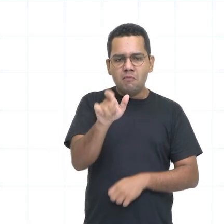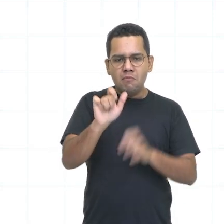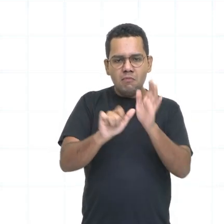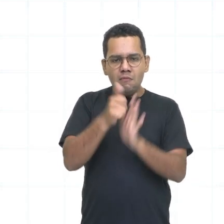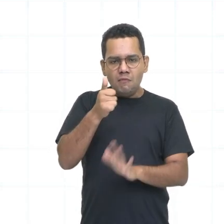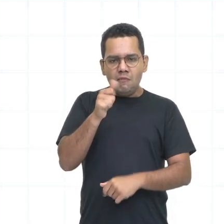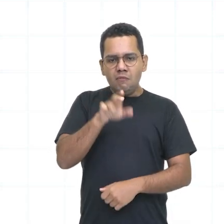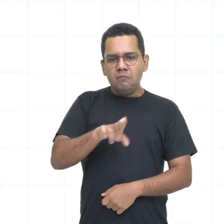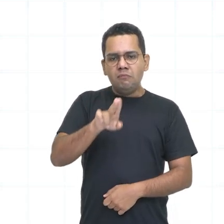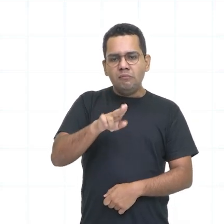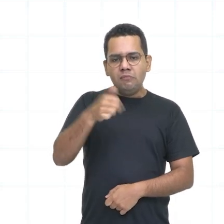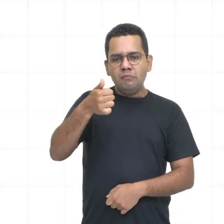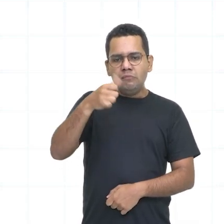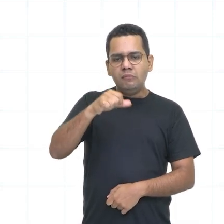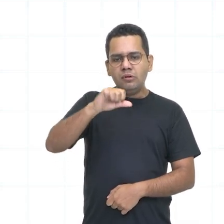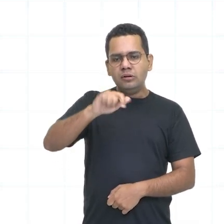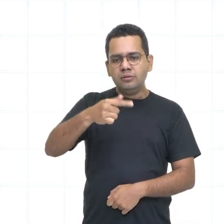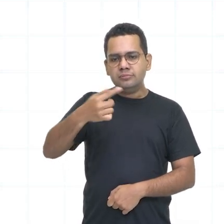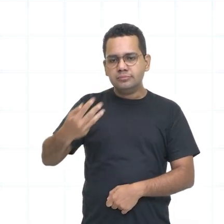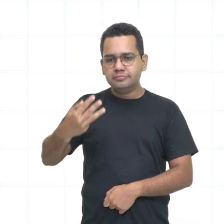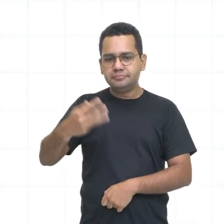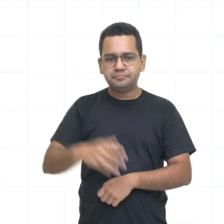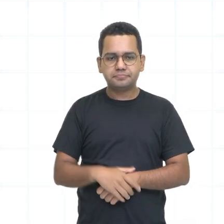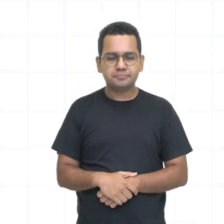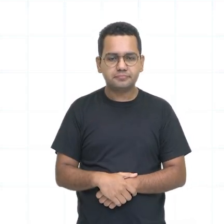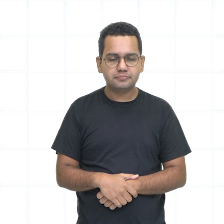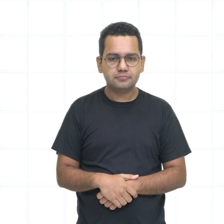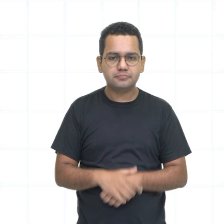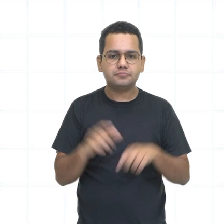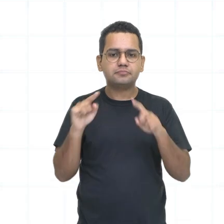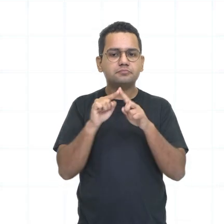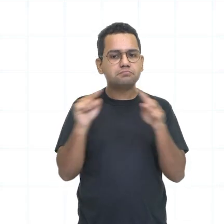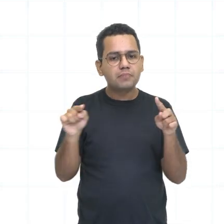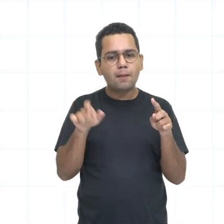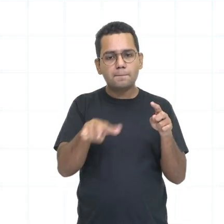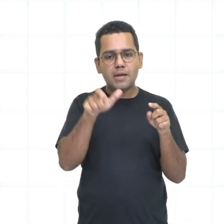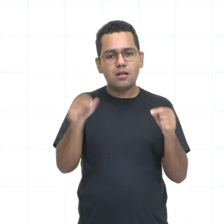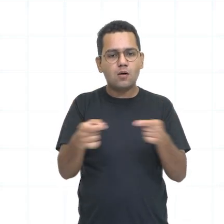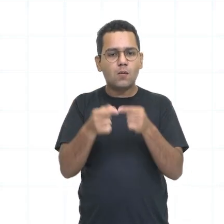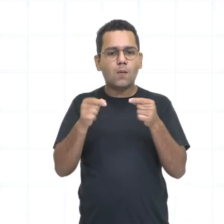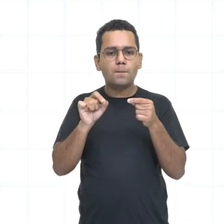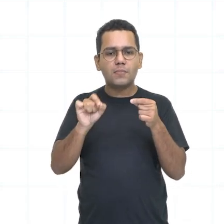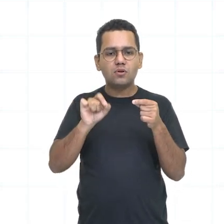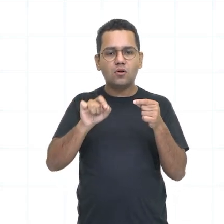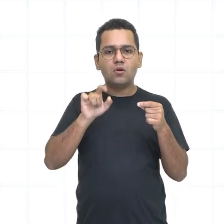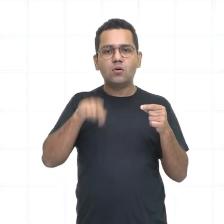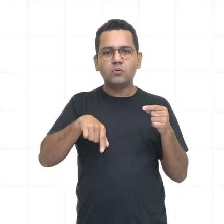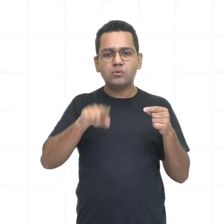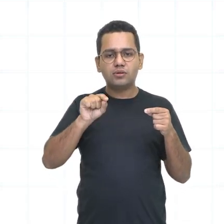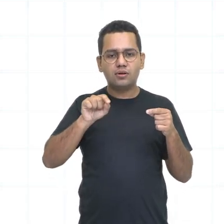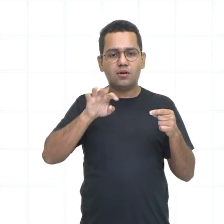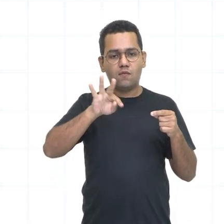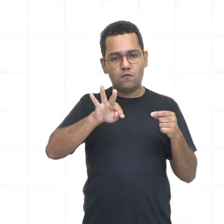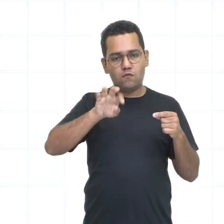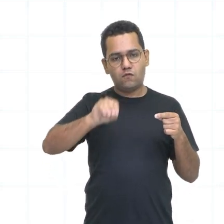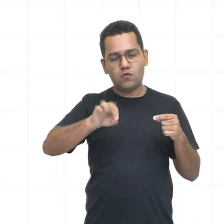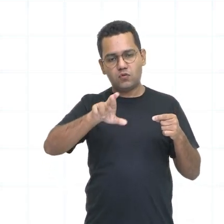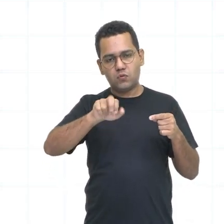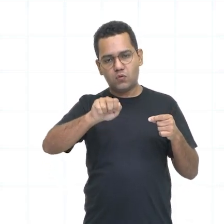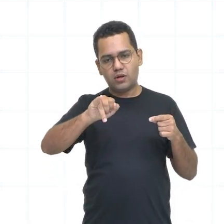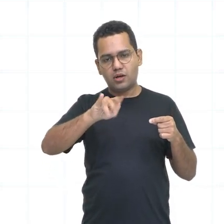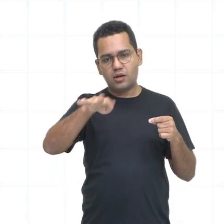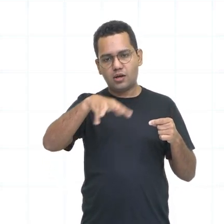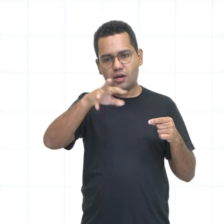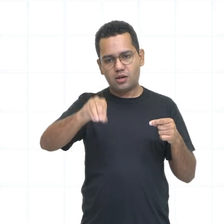em 1973, porém o termo foi associado por todos por um sinônimo do fotorrealismo